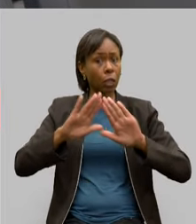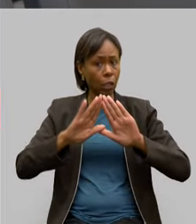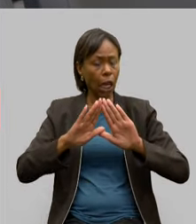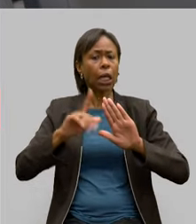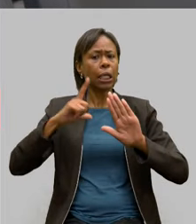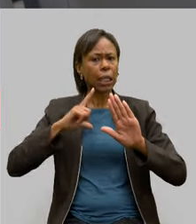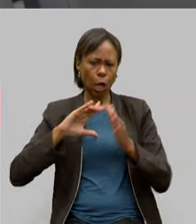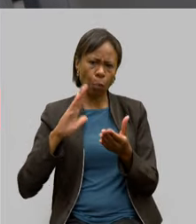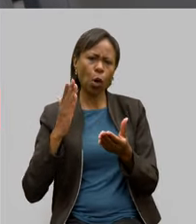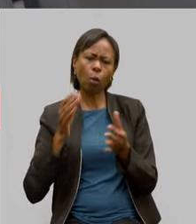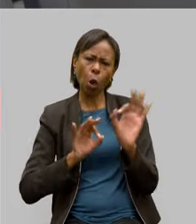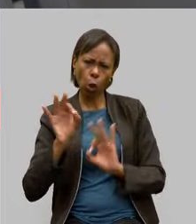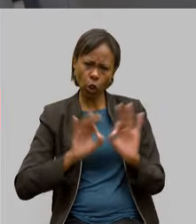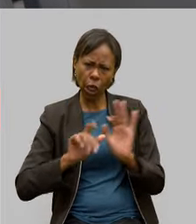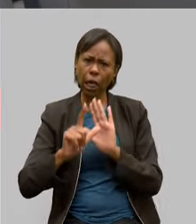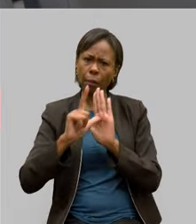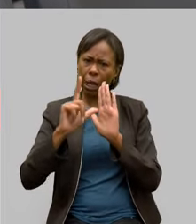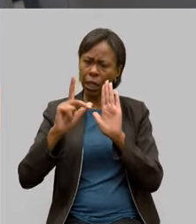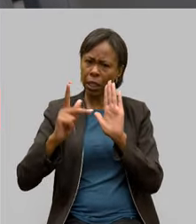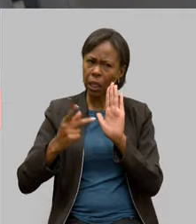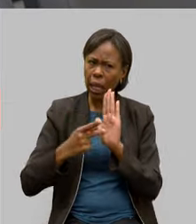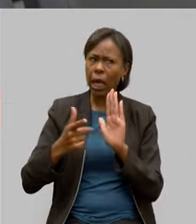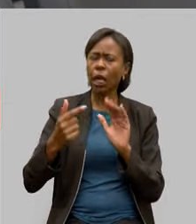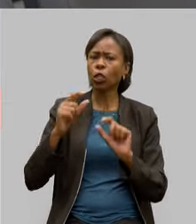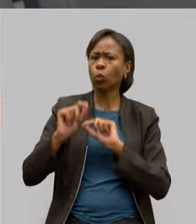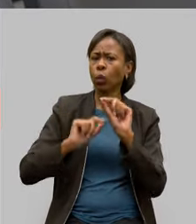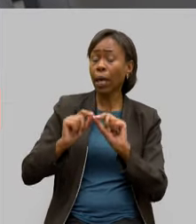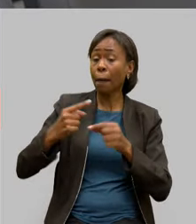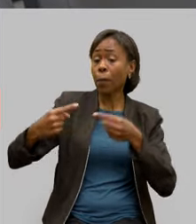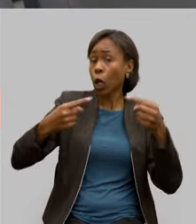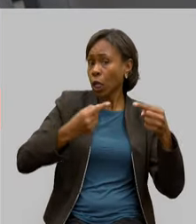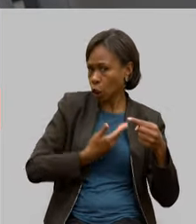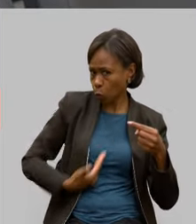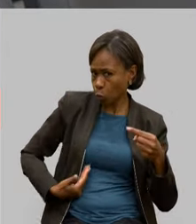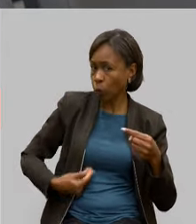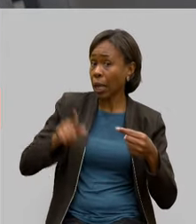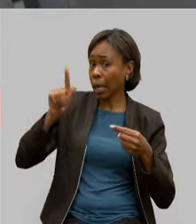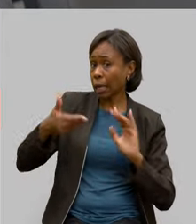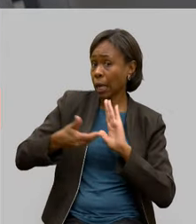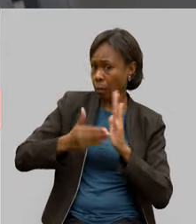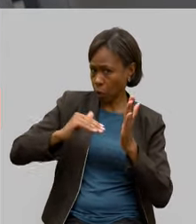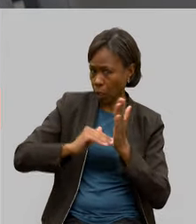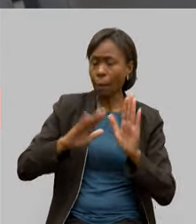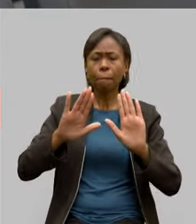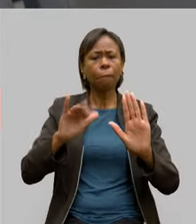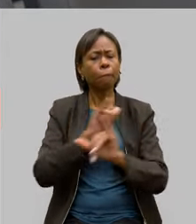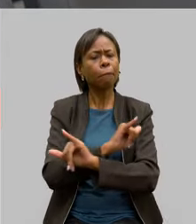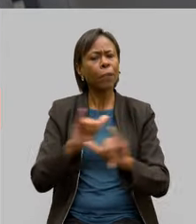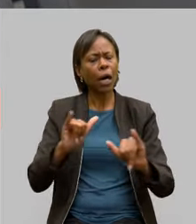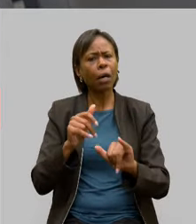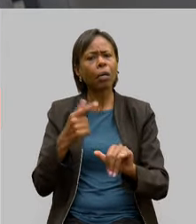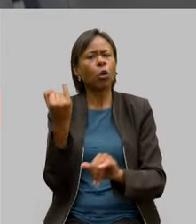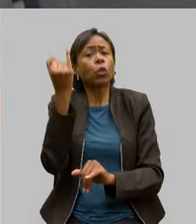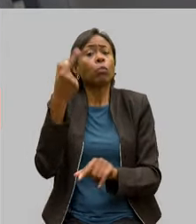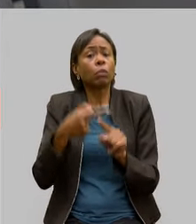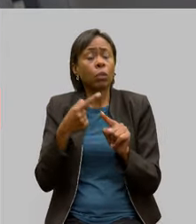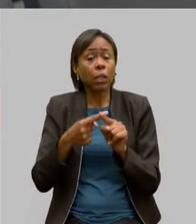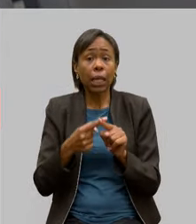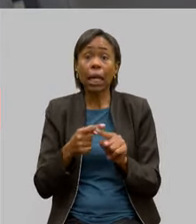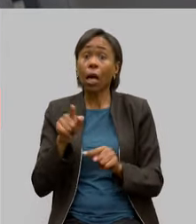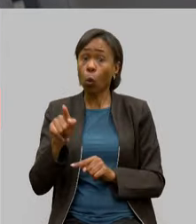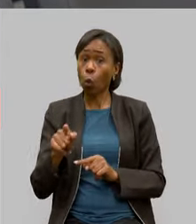projeto de lei para criação de políticas públicas na Câmara e no senado Por que que é importante falar isso porque nós temos que entender que o uso do